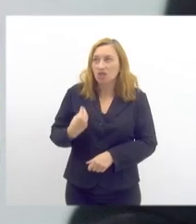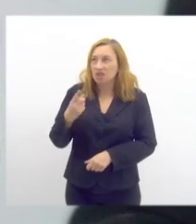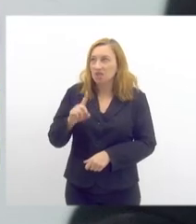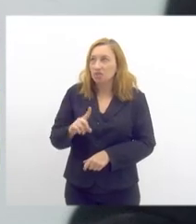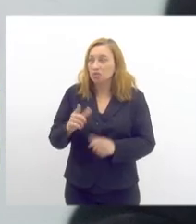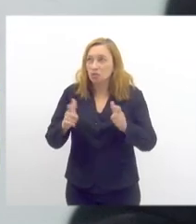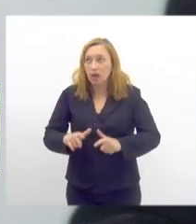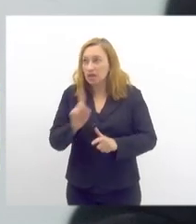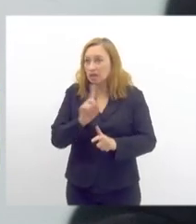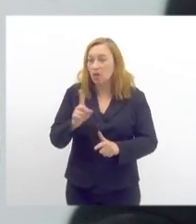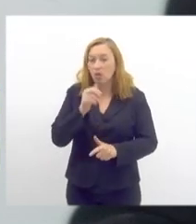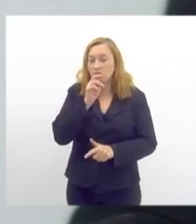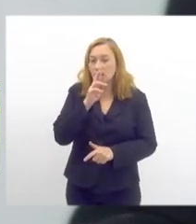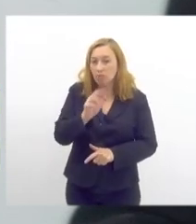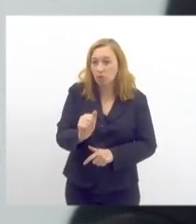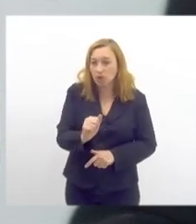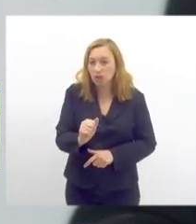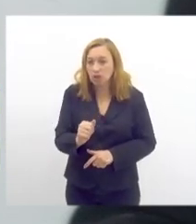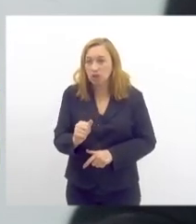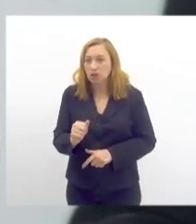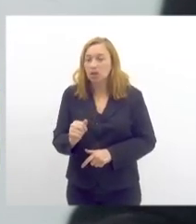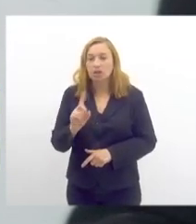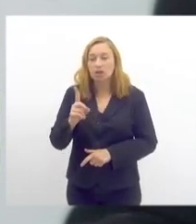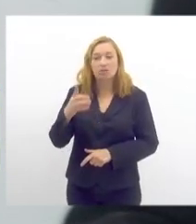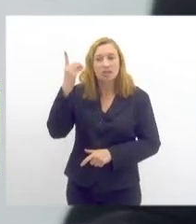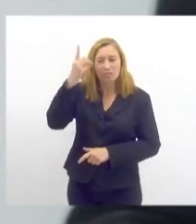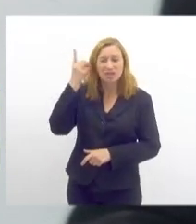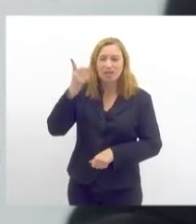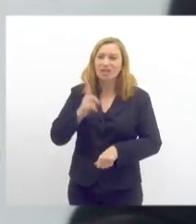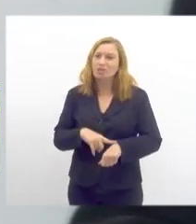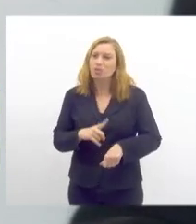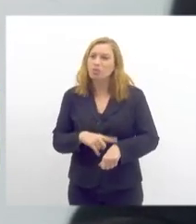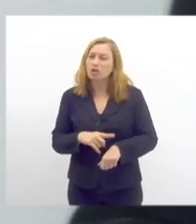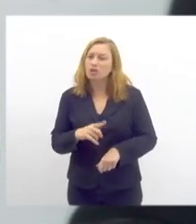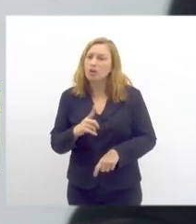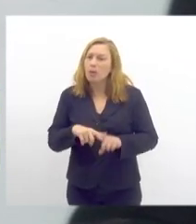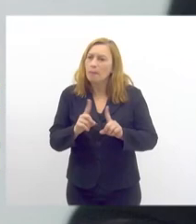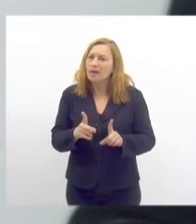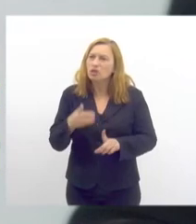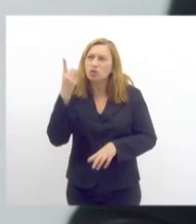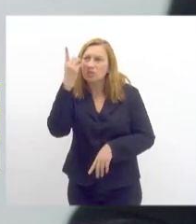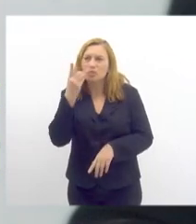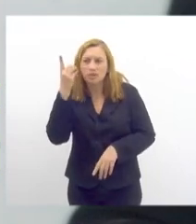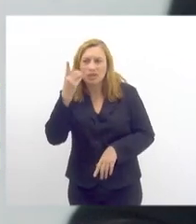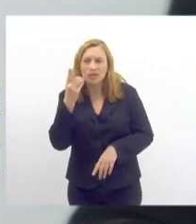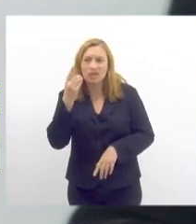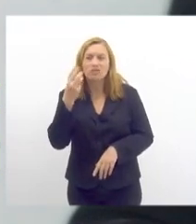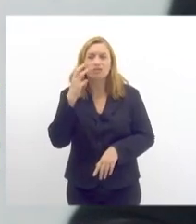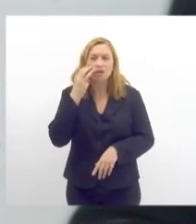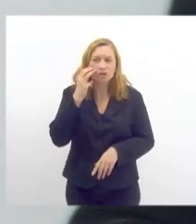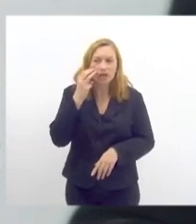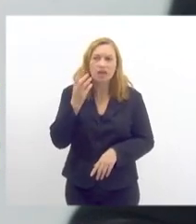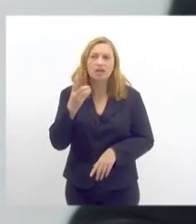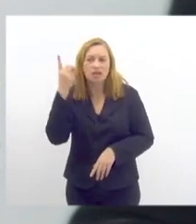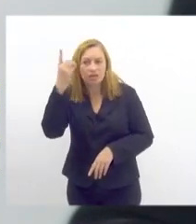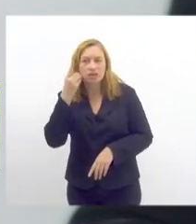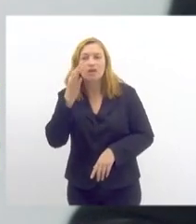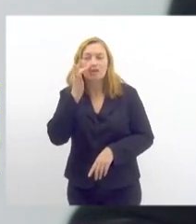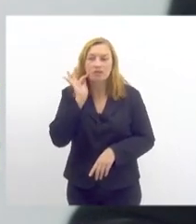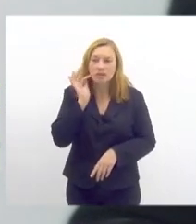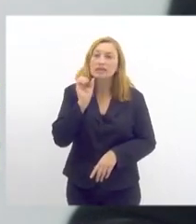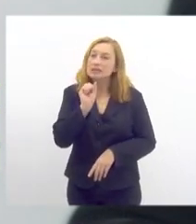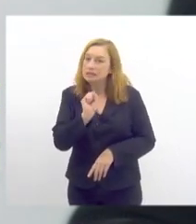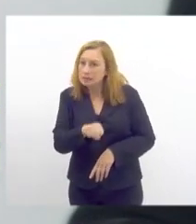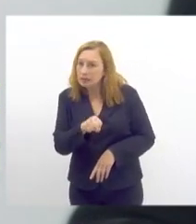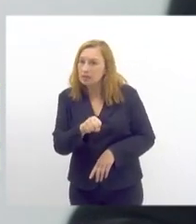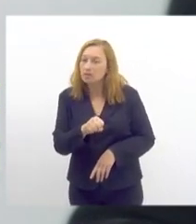nem eu, nem o Rodrigo Amorim, porque nós não éramos deputados naquele momento, mas o deputado Valdeque Carneiro, o deputado Flávio Serafini,